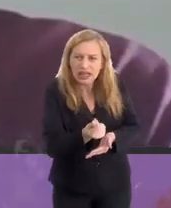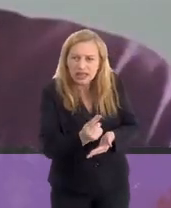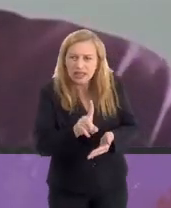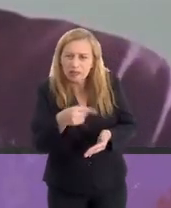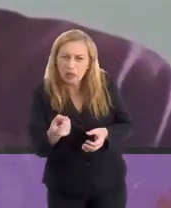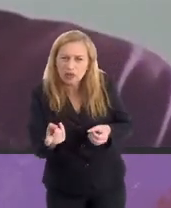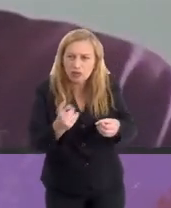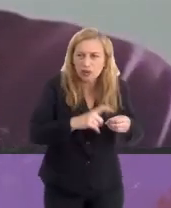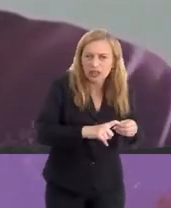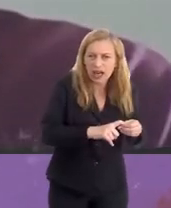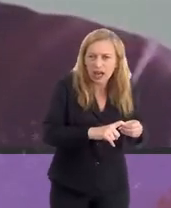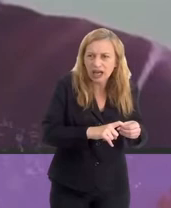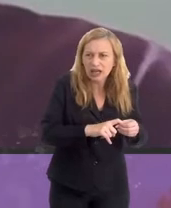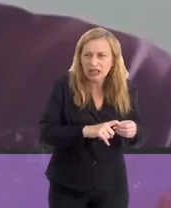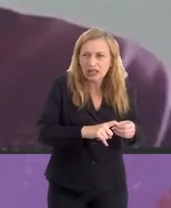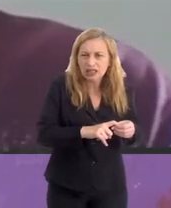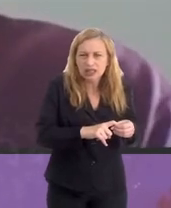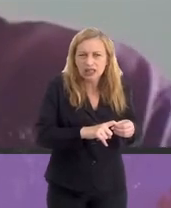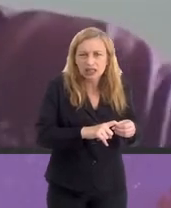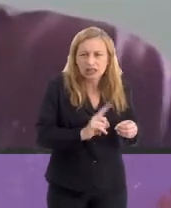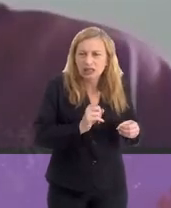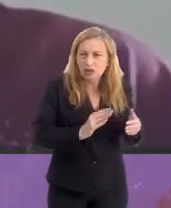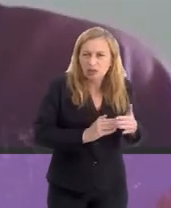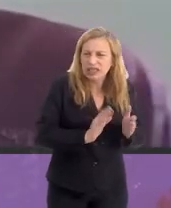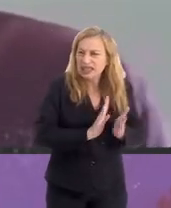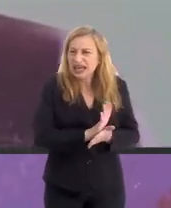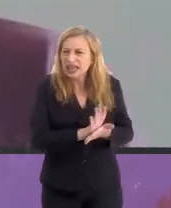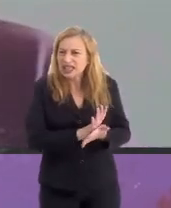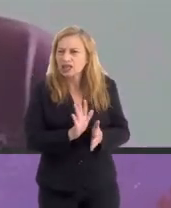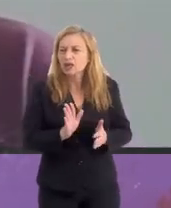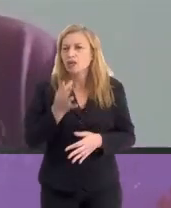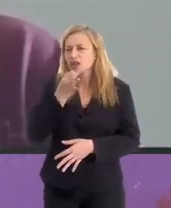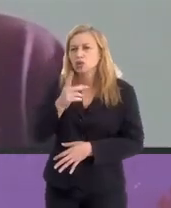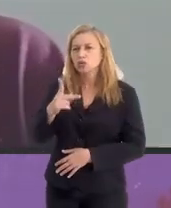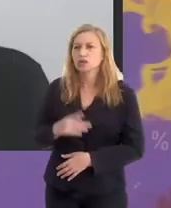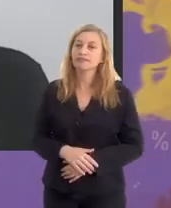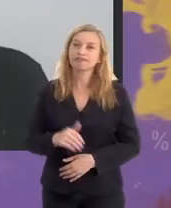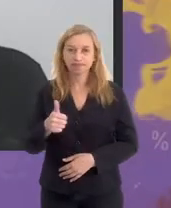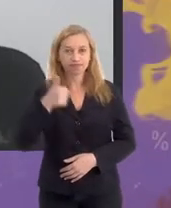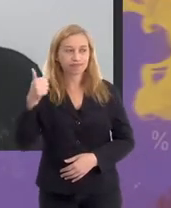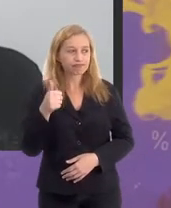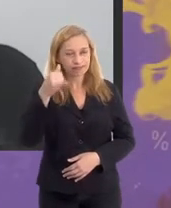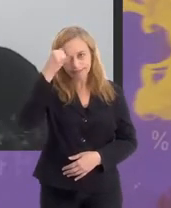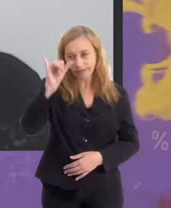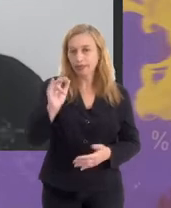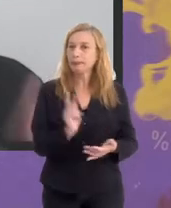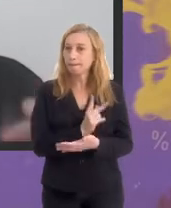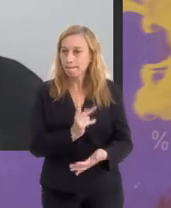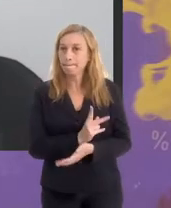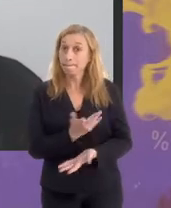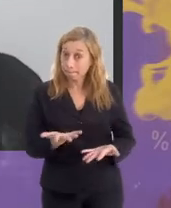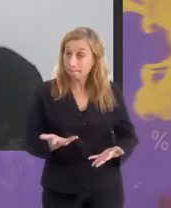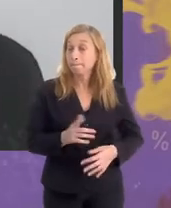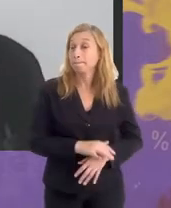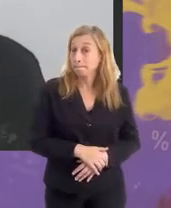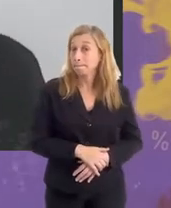pede demissão mas se você depois tiver que voltar você volta não tem restrição qual é a tua opinião é melhor evitar